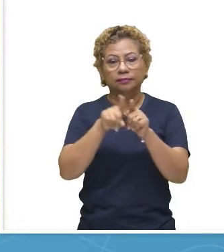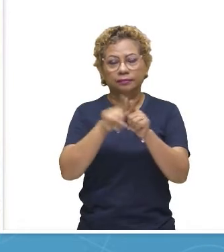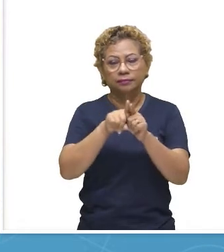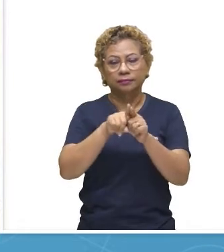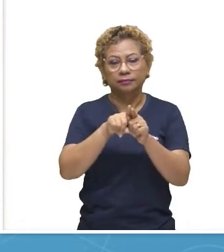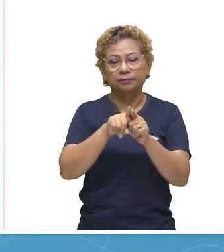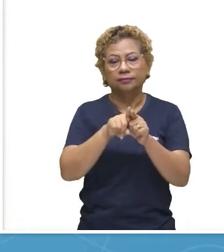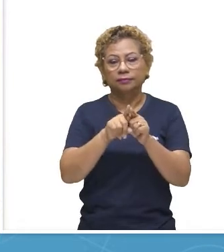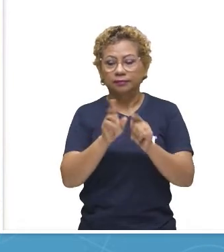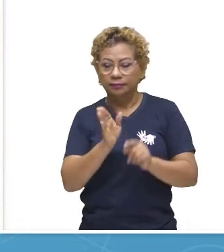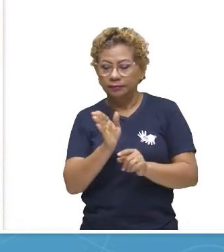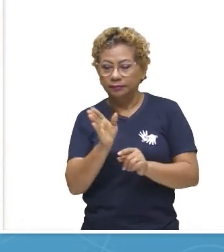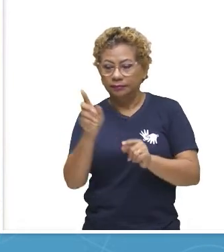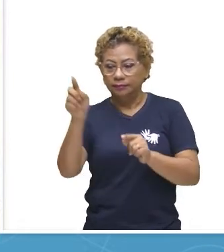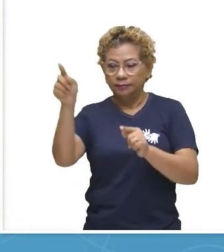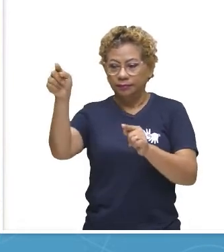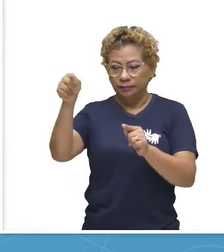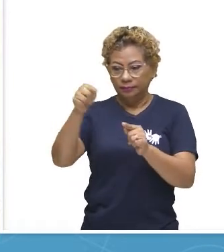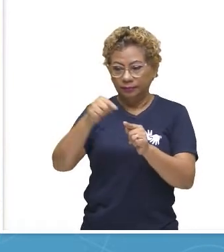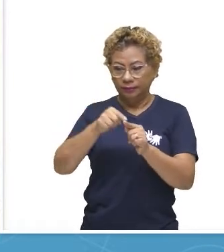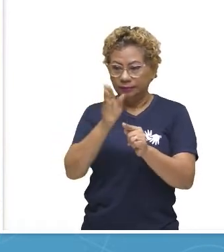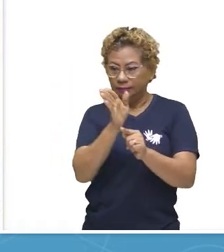reta transversal